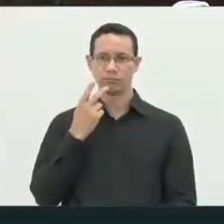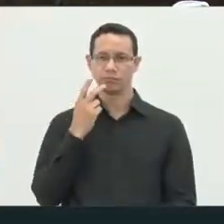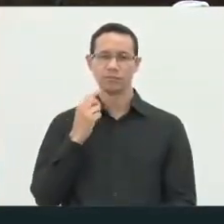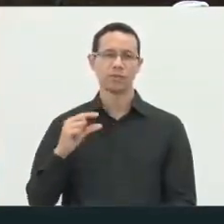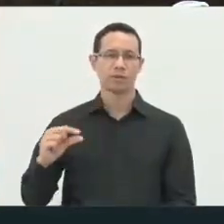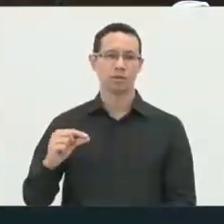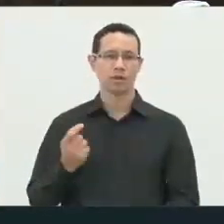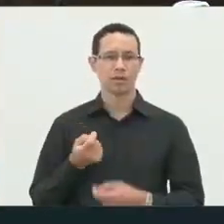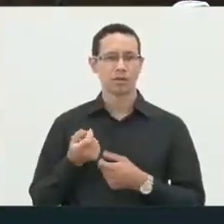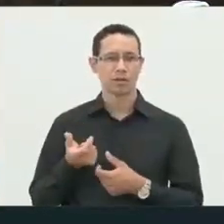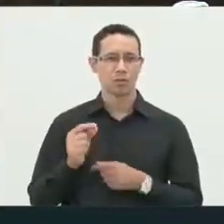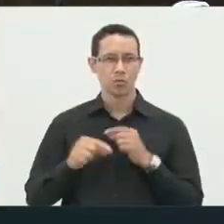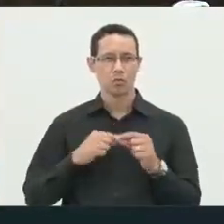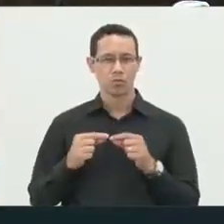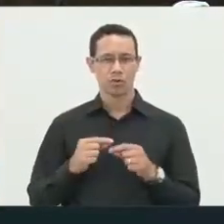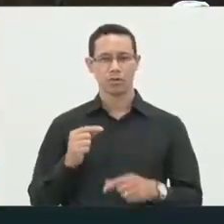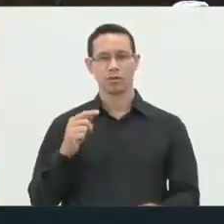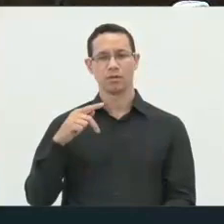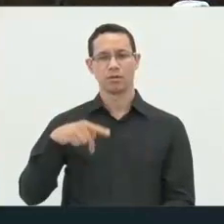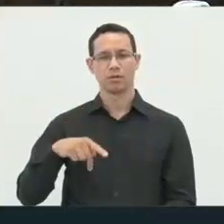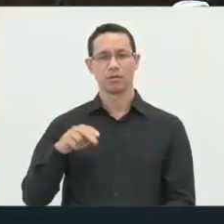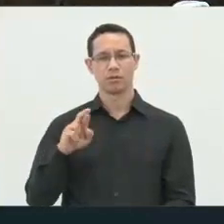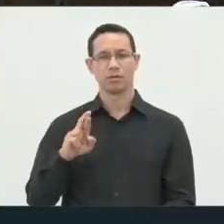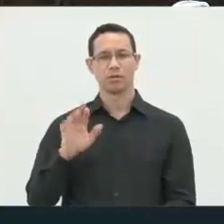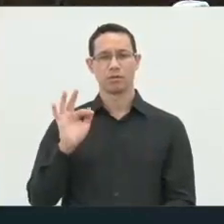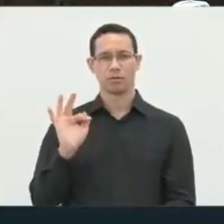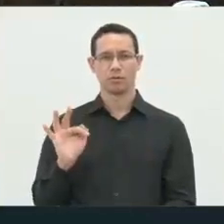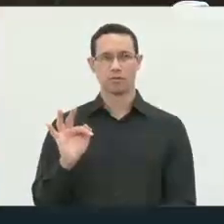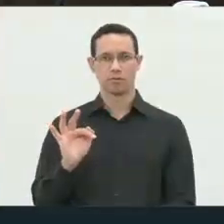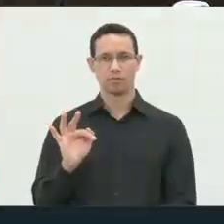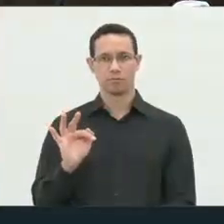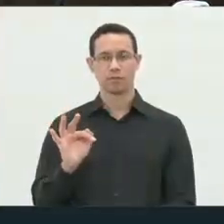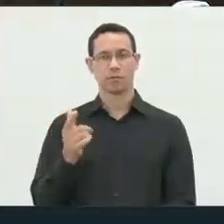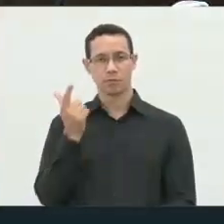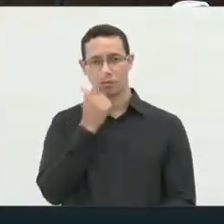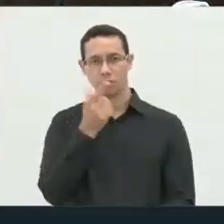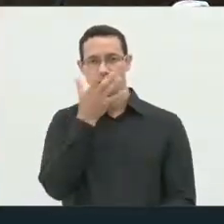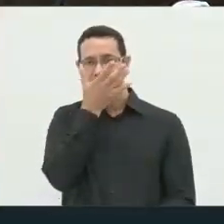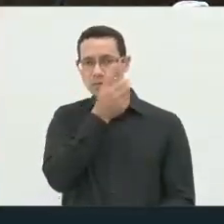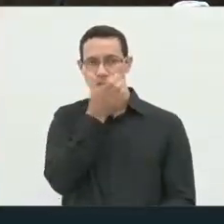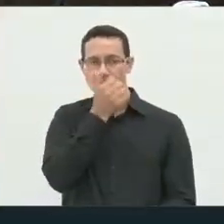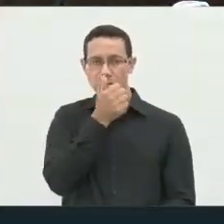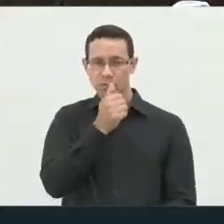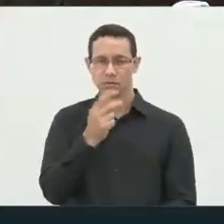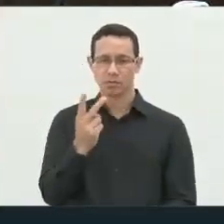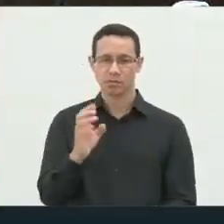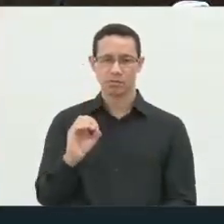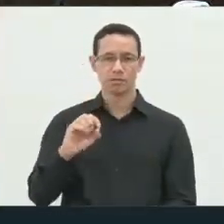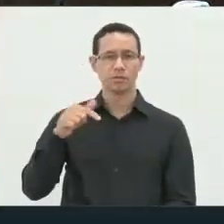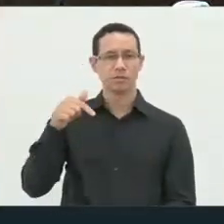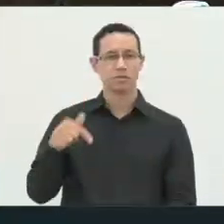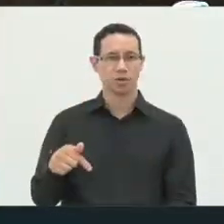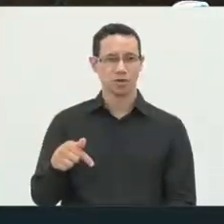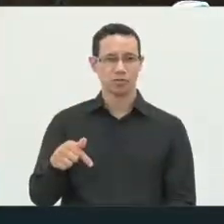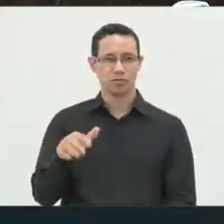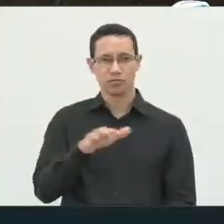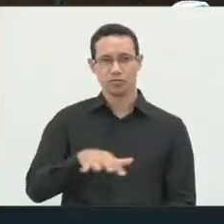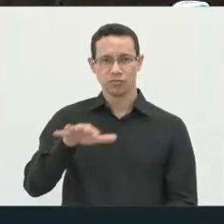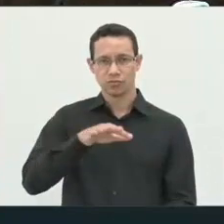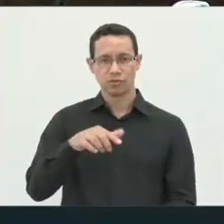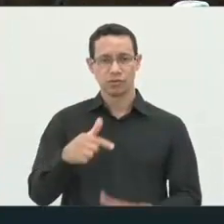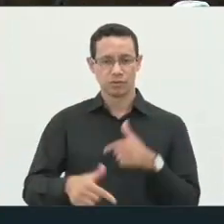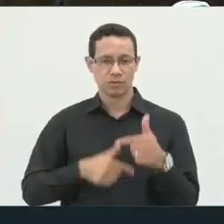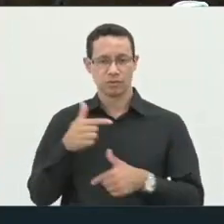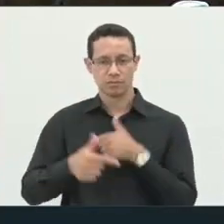Federal que resgatou mais de 207 Trabalhadores em situação anóloga e a escravidão